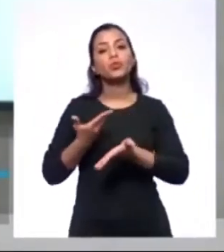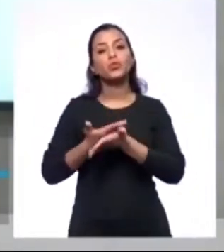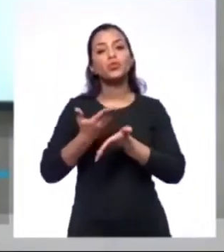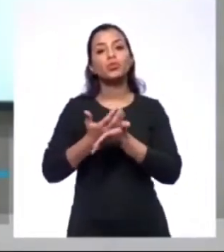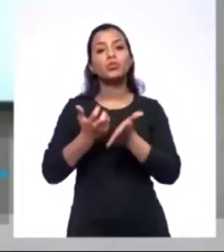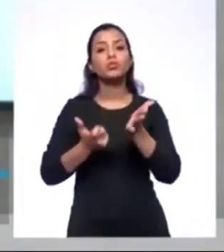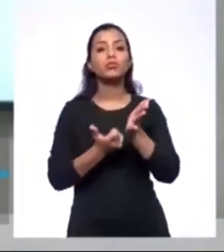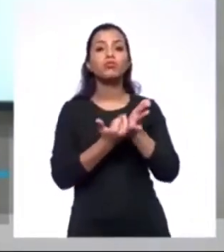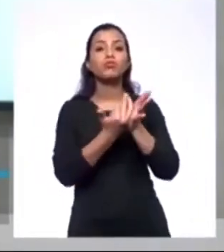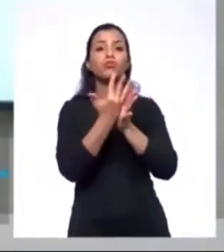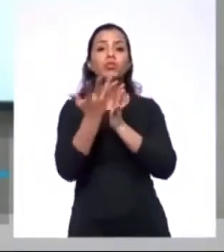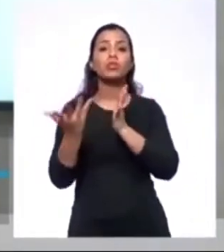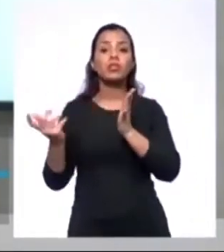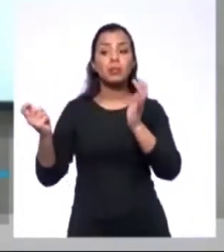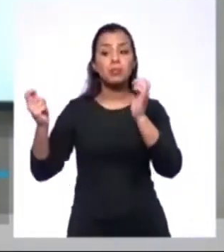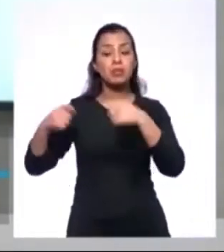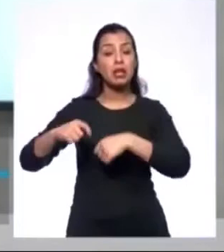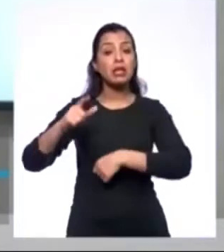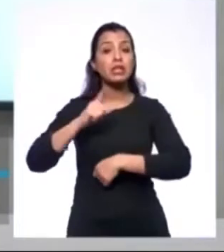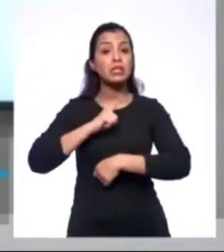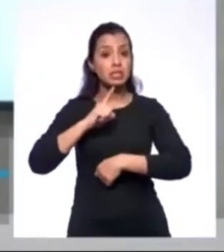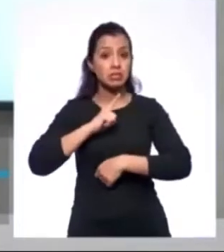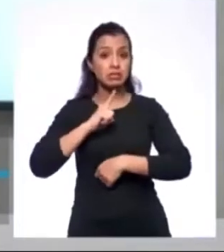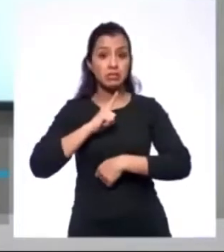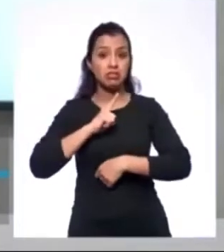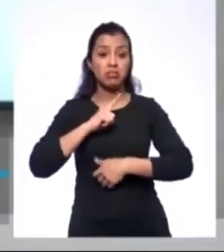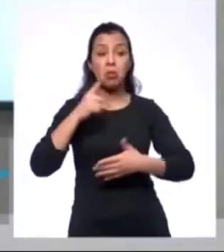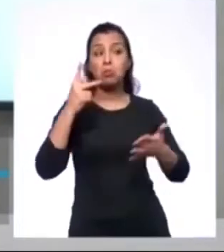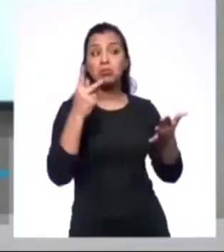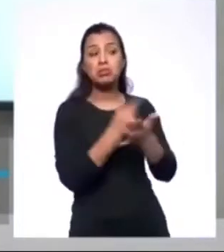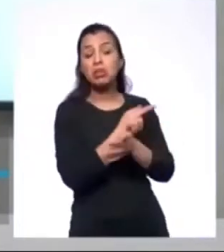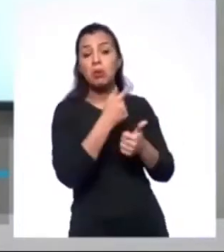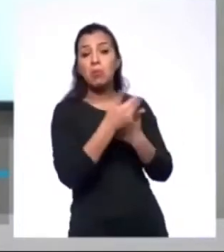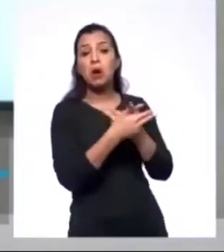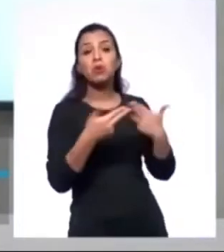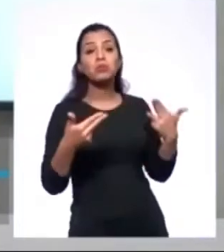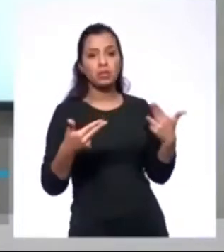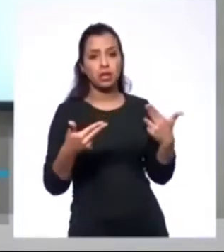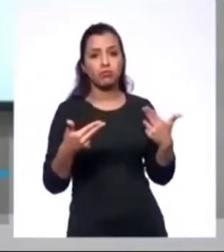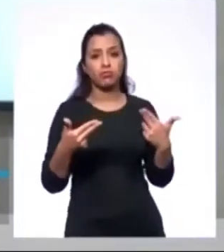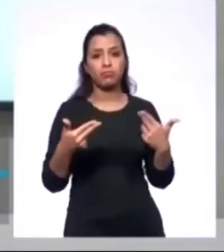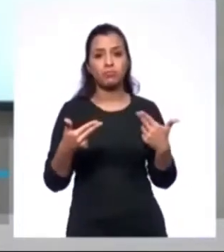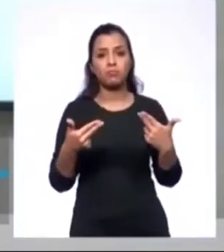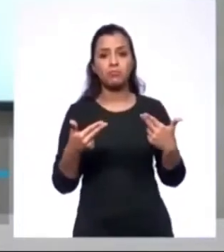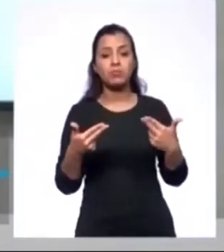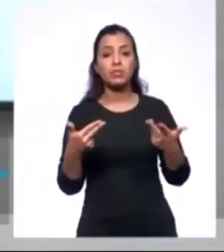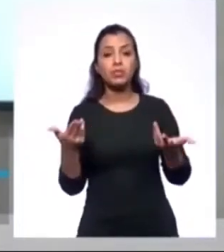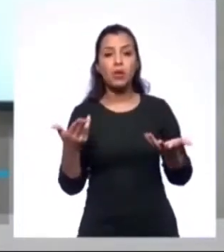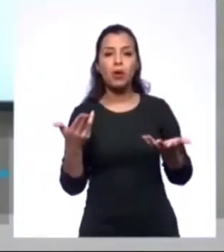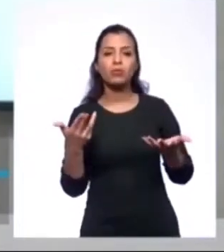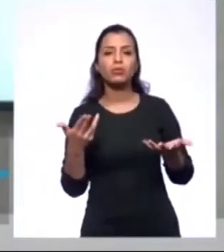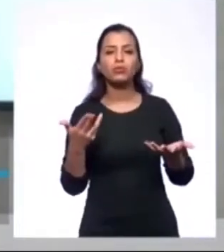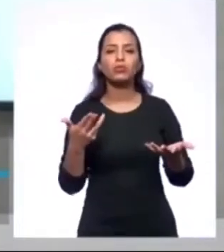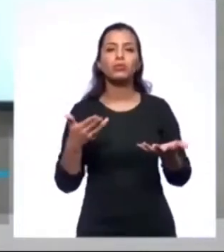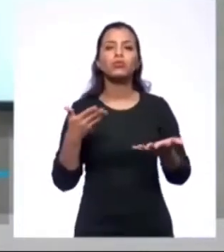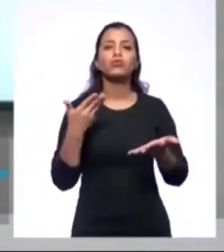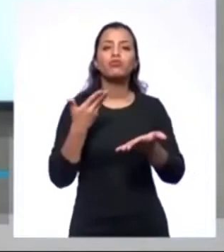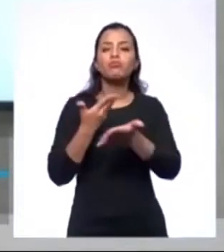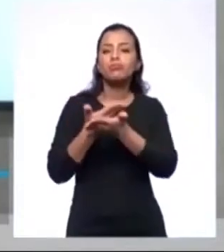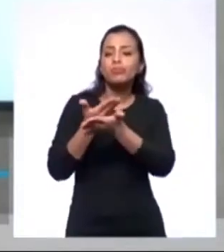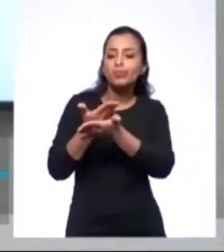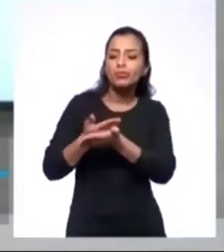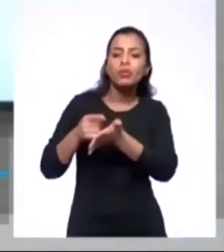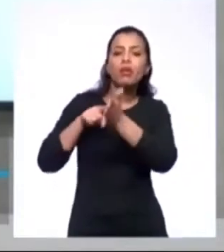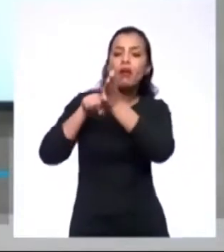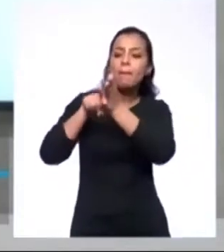di de possibilidades de ocorrência de um evento é o estudo da possibilidade da quantidade de possibilidades